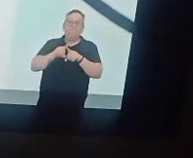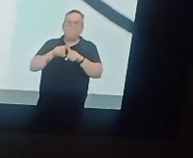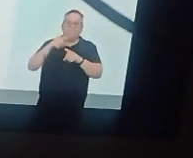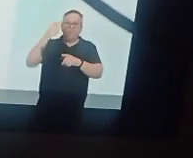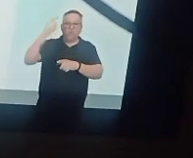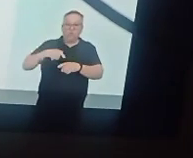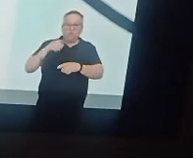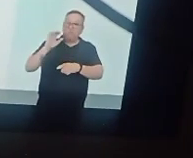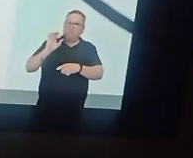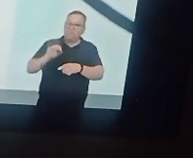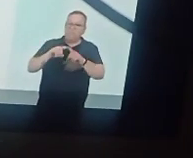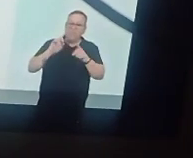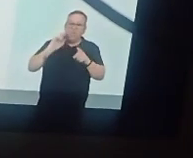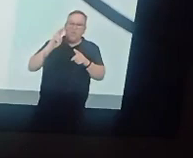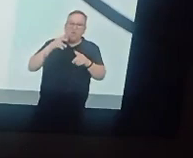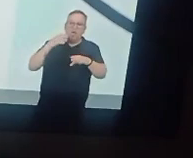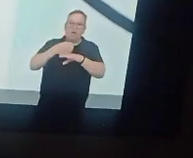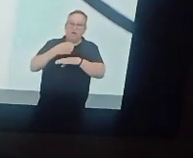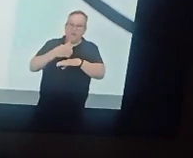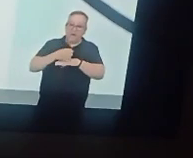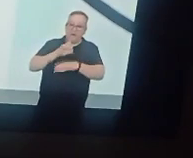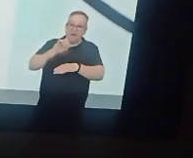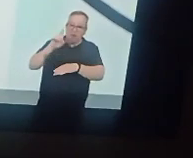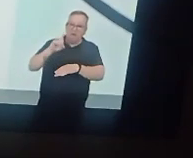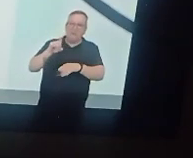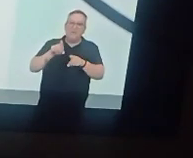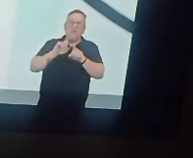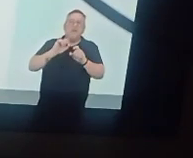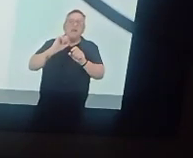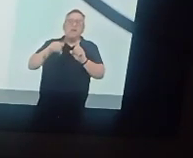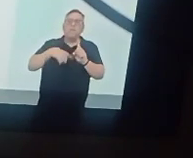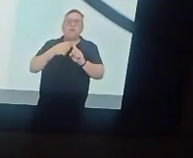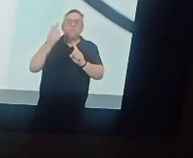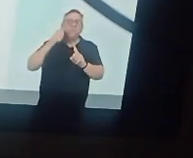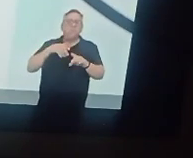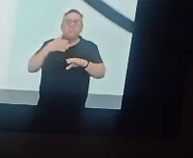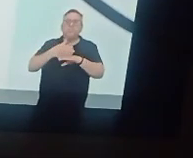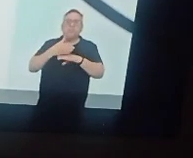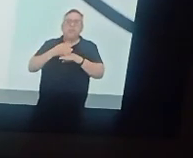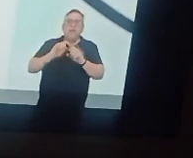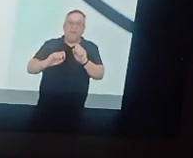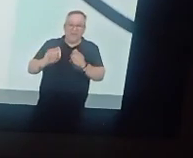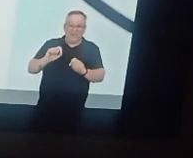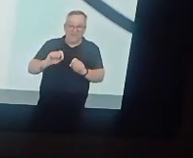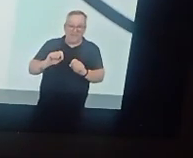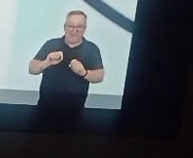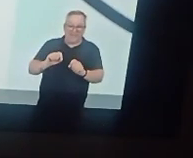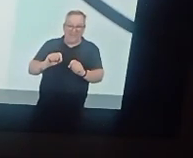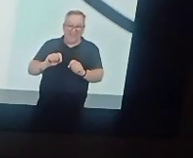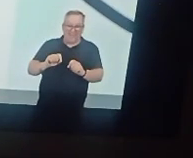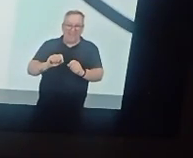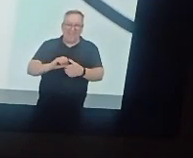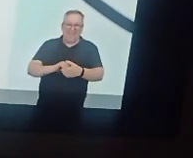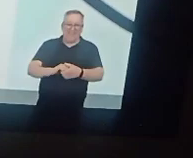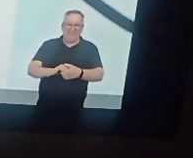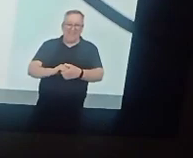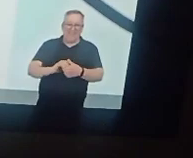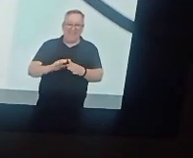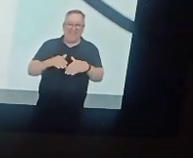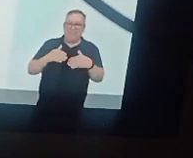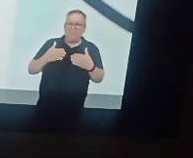está certinho, basta que vocês acessem lá. Quem mais pode acessar? Quem mais pode acessar aí